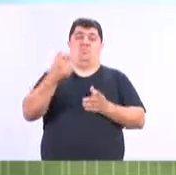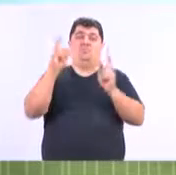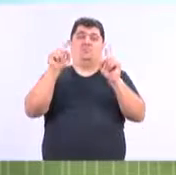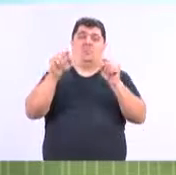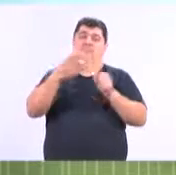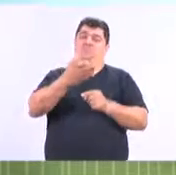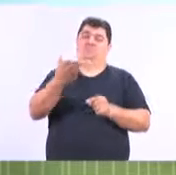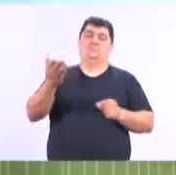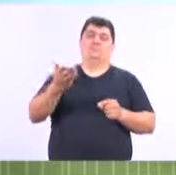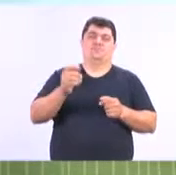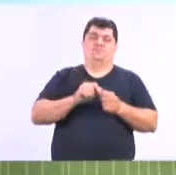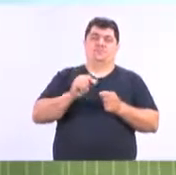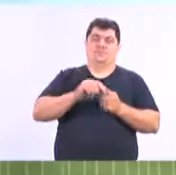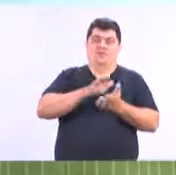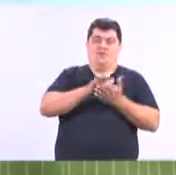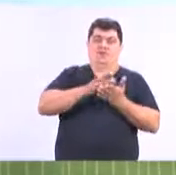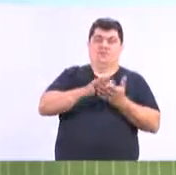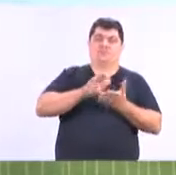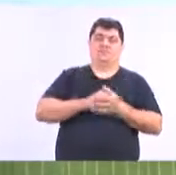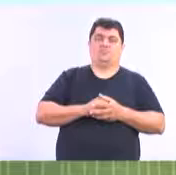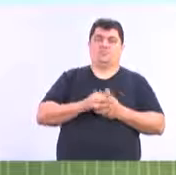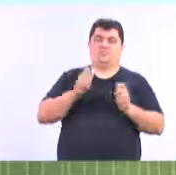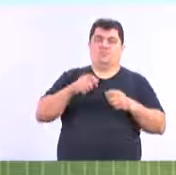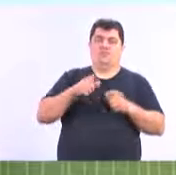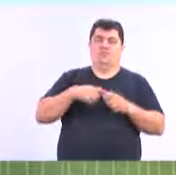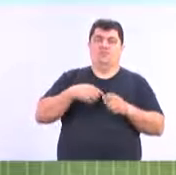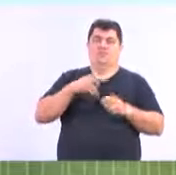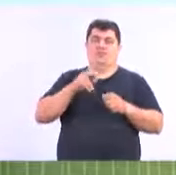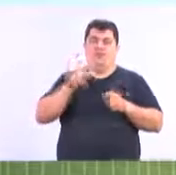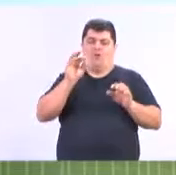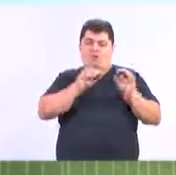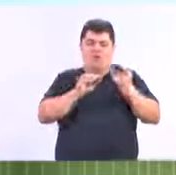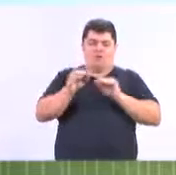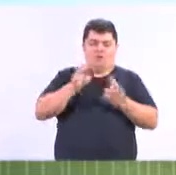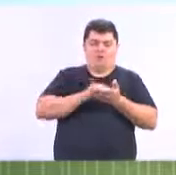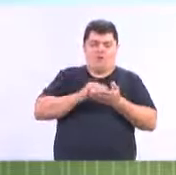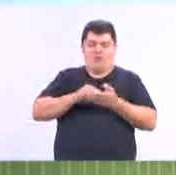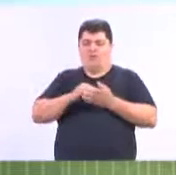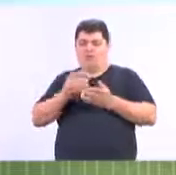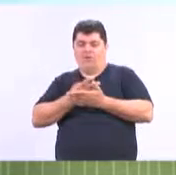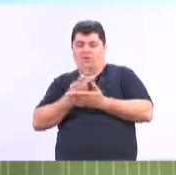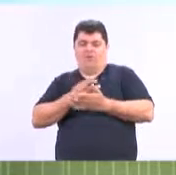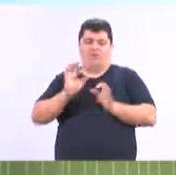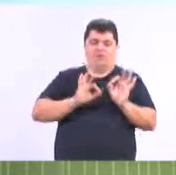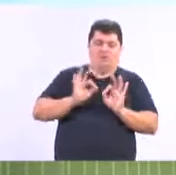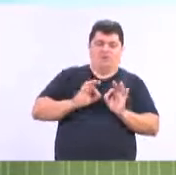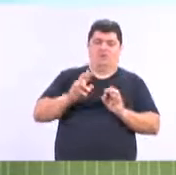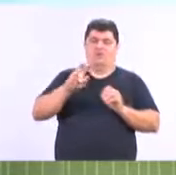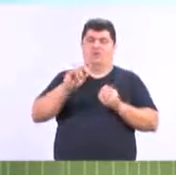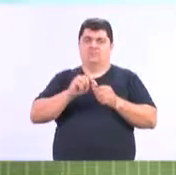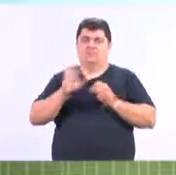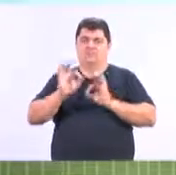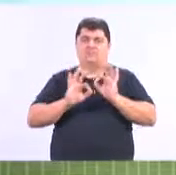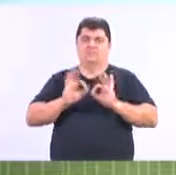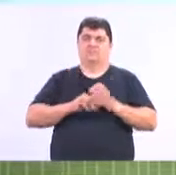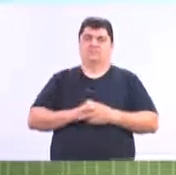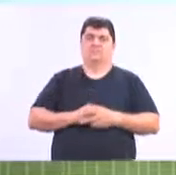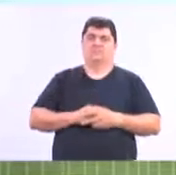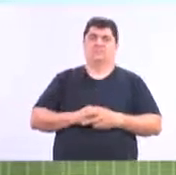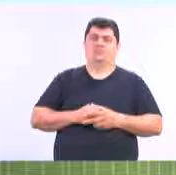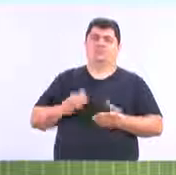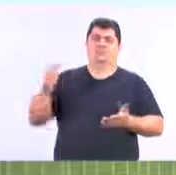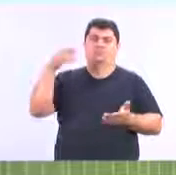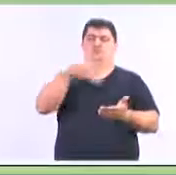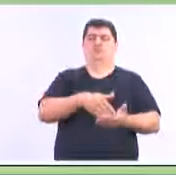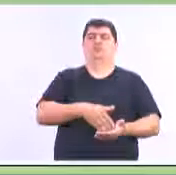esse material antecipadamente. É bom até que vocês já vão dando dica. Professor, coloque isso, coloque aquilo que a gente vai trabalhando aqui. Beleza pura? Vamos no